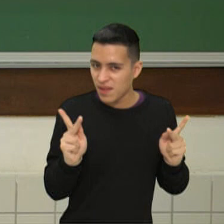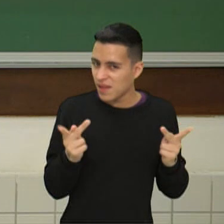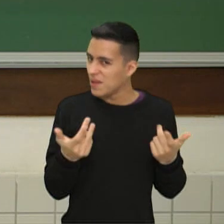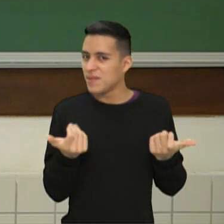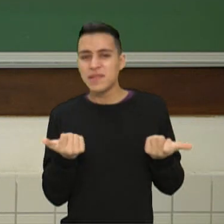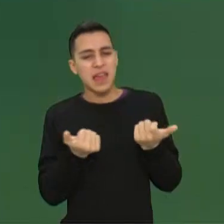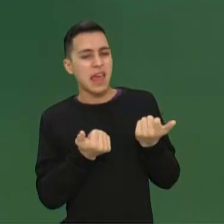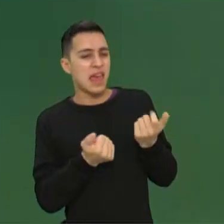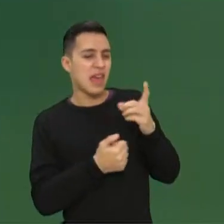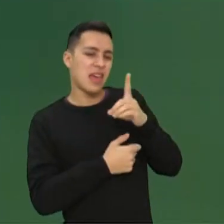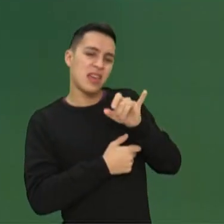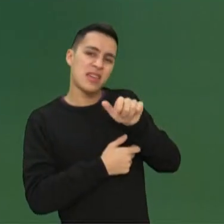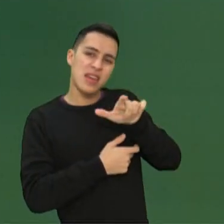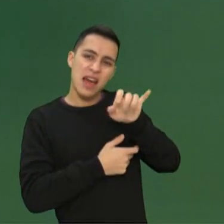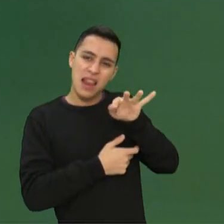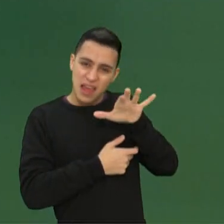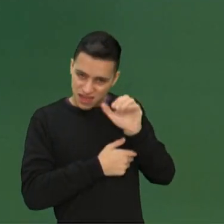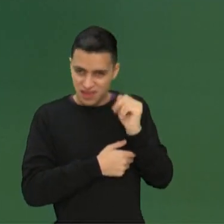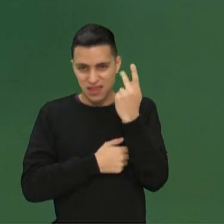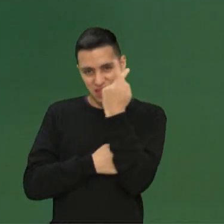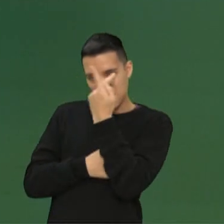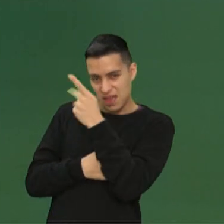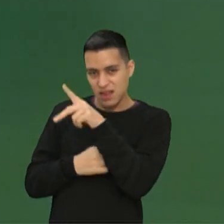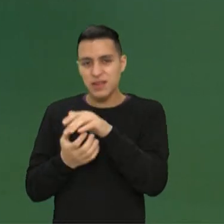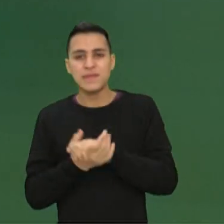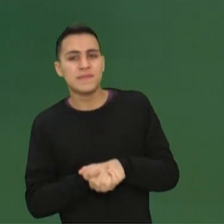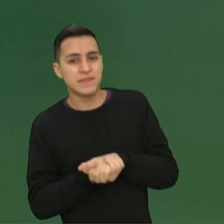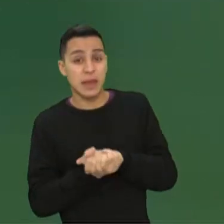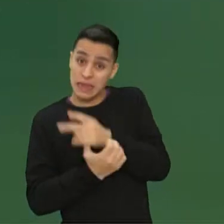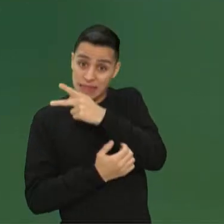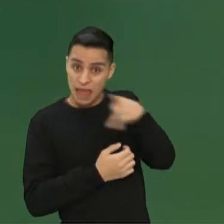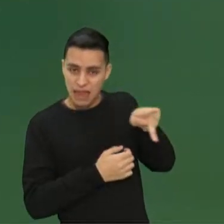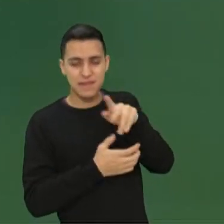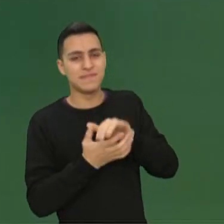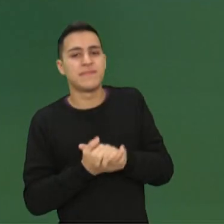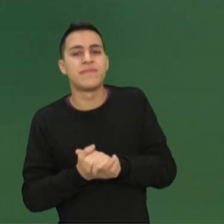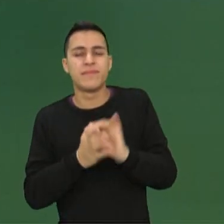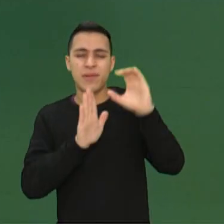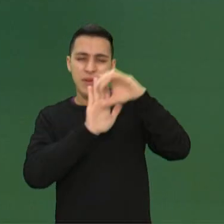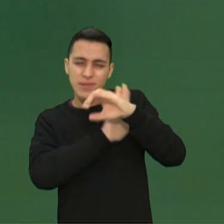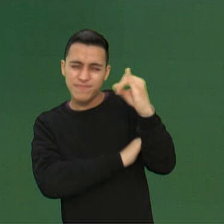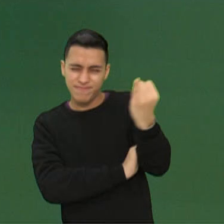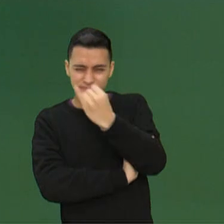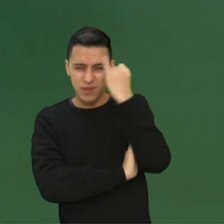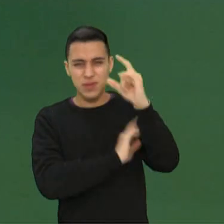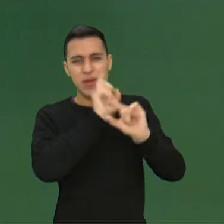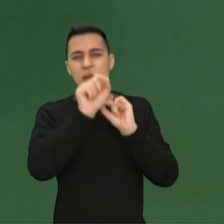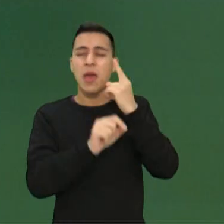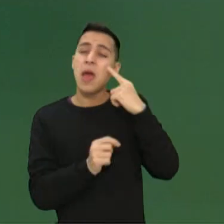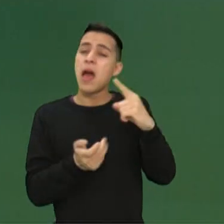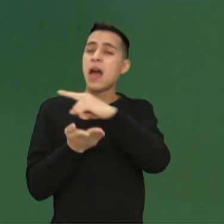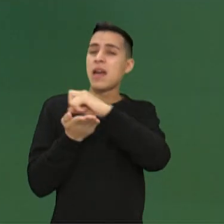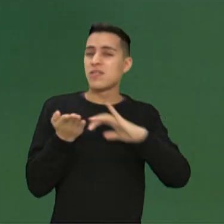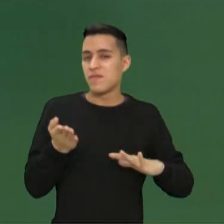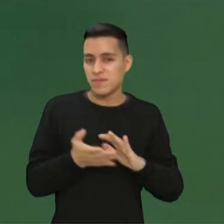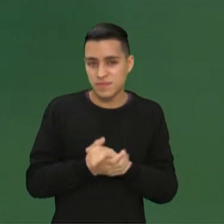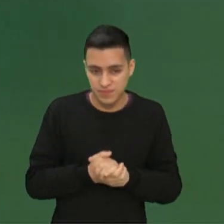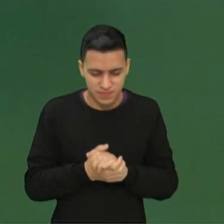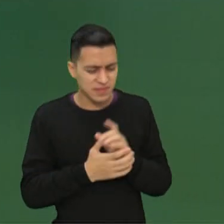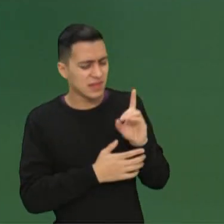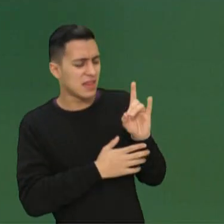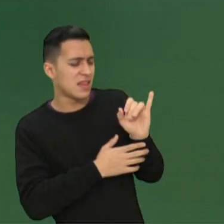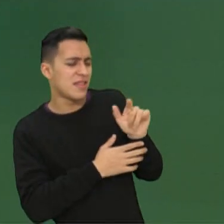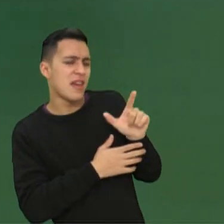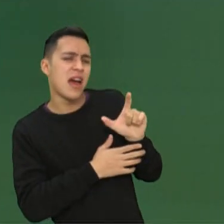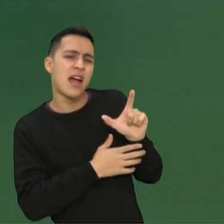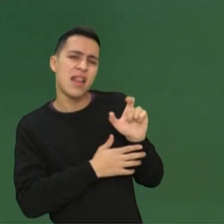a dialética do Hegel. Para isso, para, né, fechar bem essa questão, conceito importantíssimo, aqui um exercício. A dialética